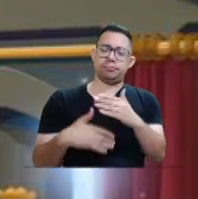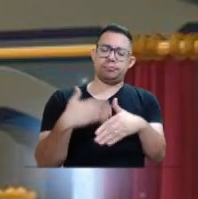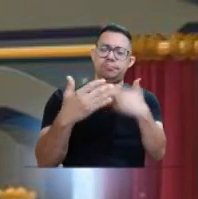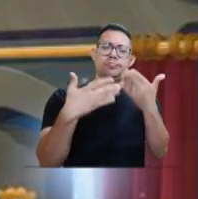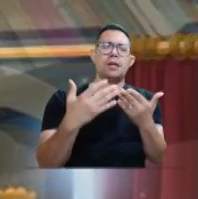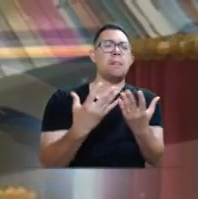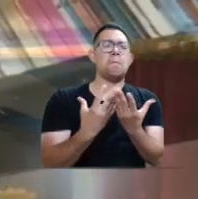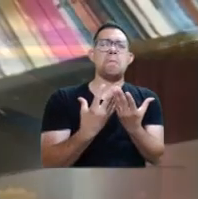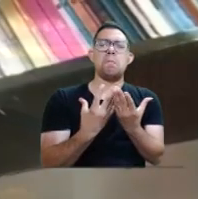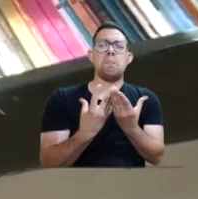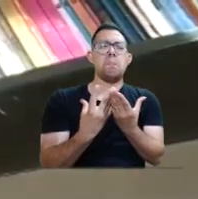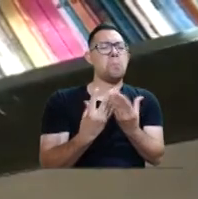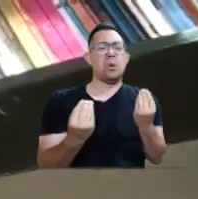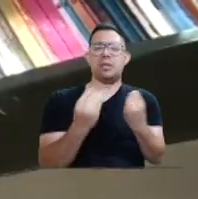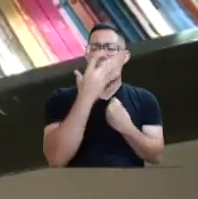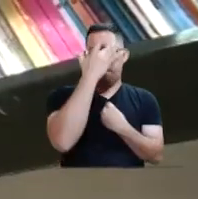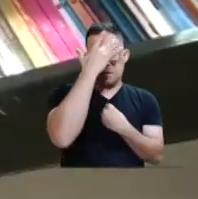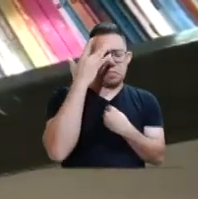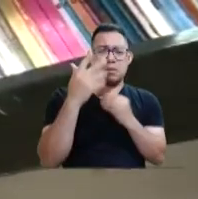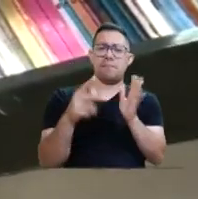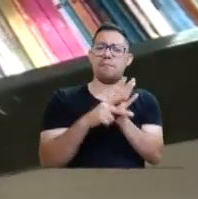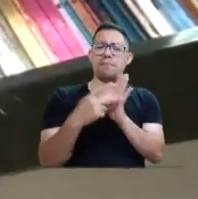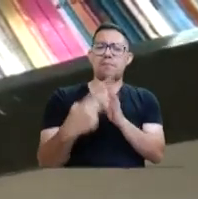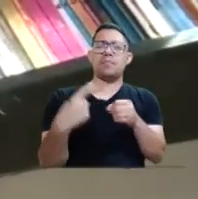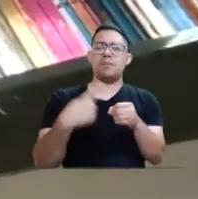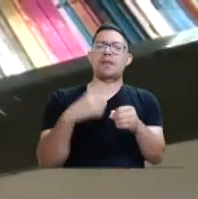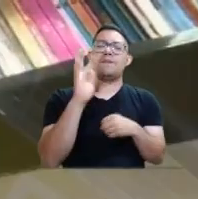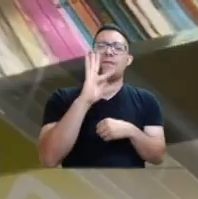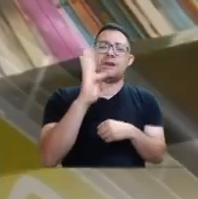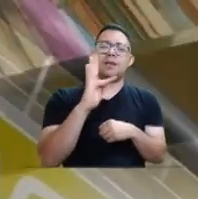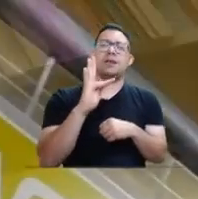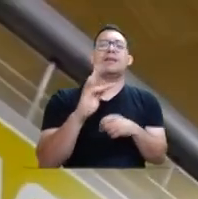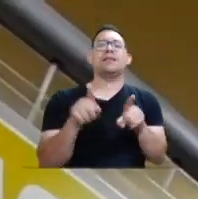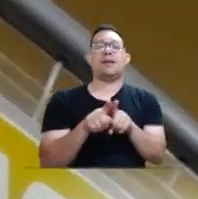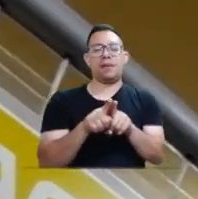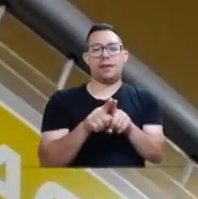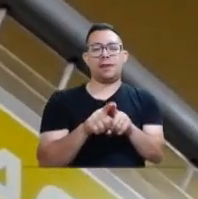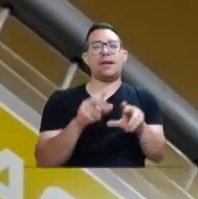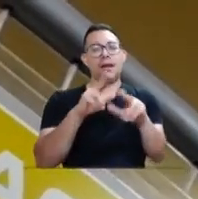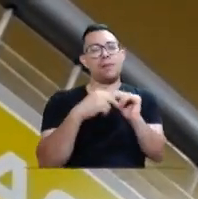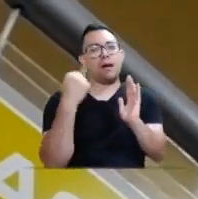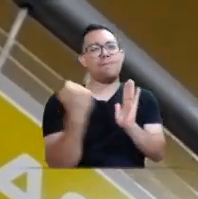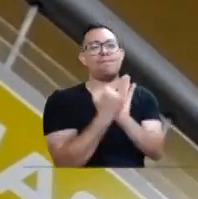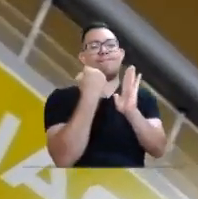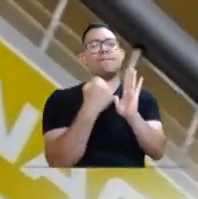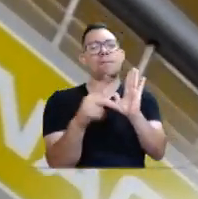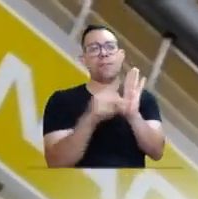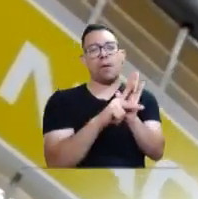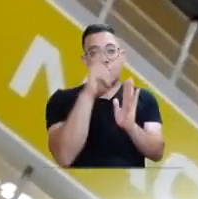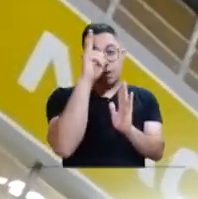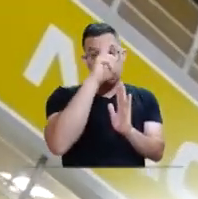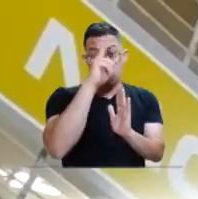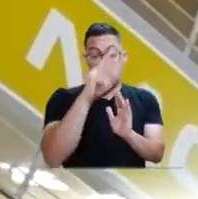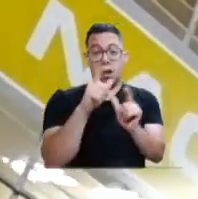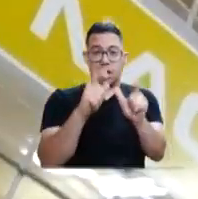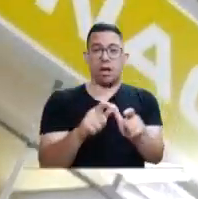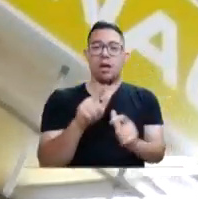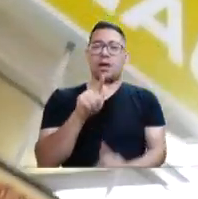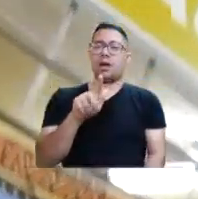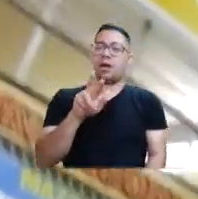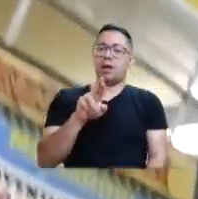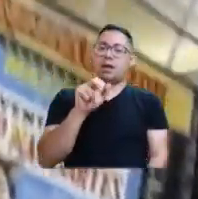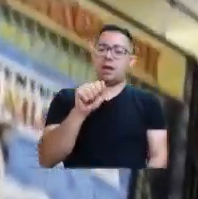que milhares de pessoas em Franca passaram por esse processo. Então, assim, a história da Gramofone também é a história das nossas